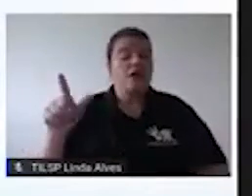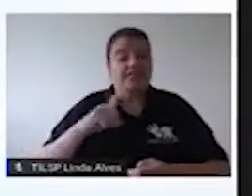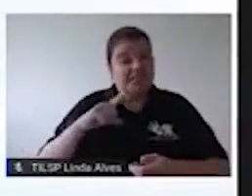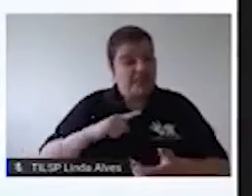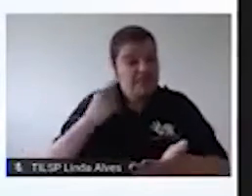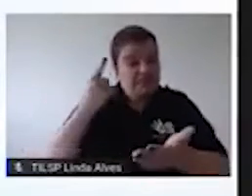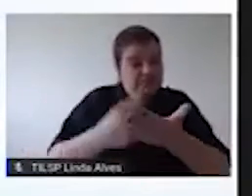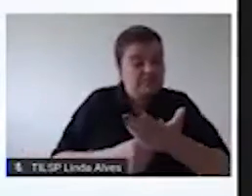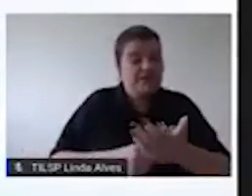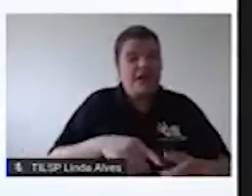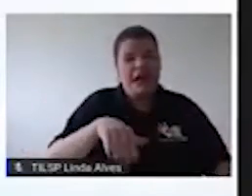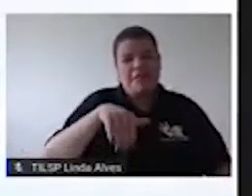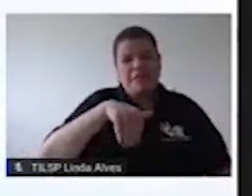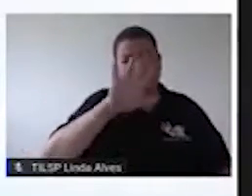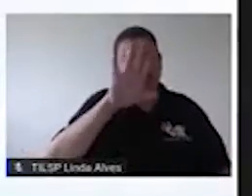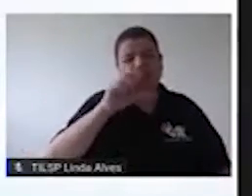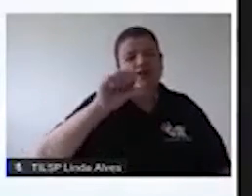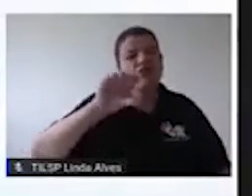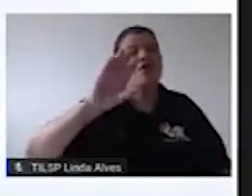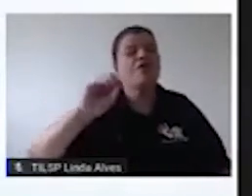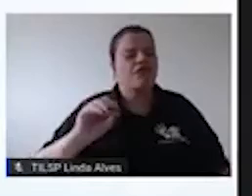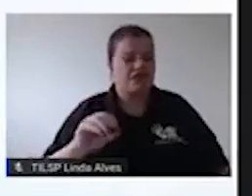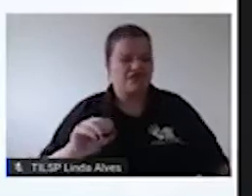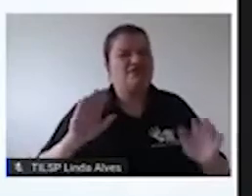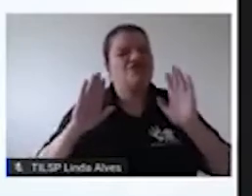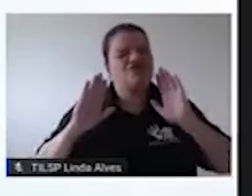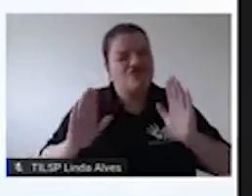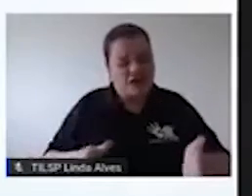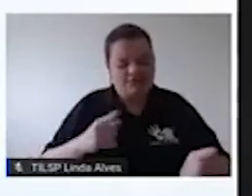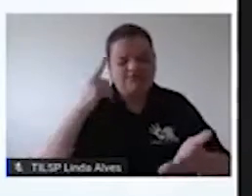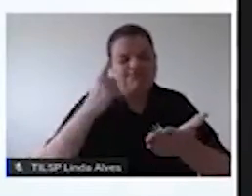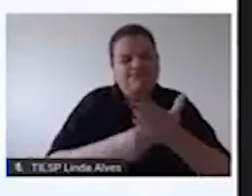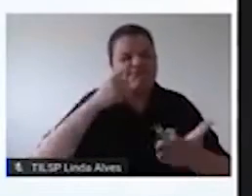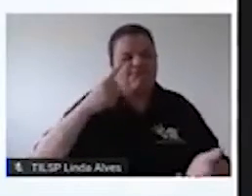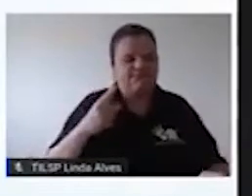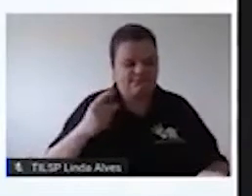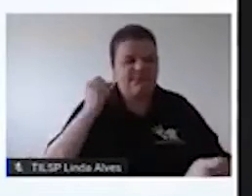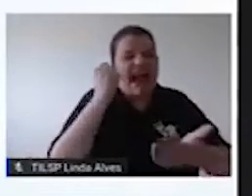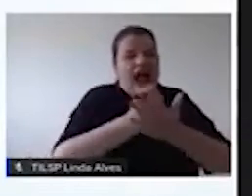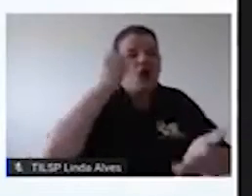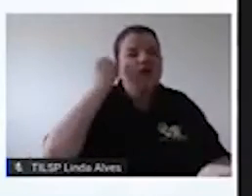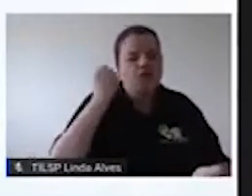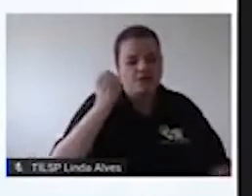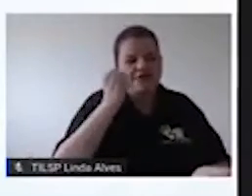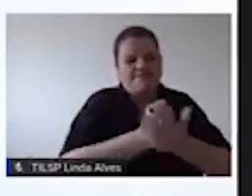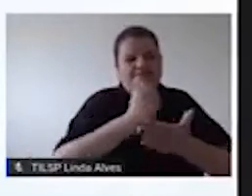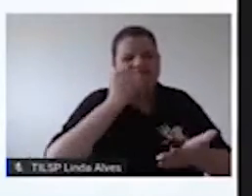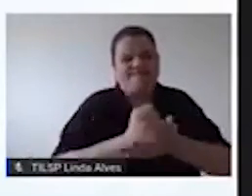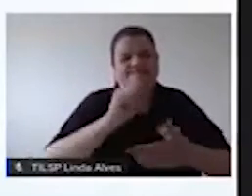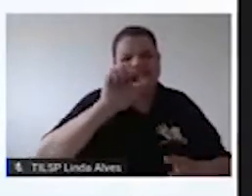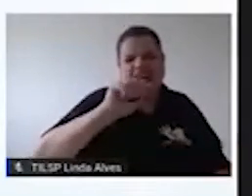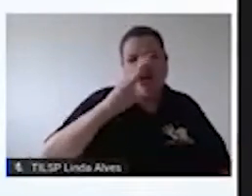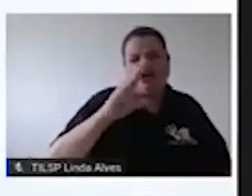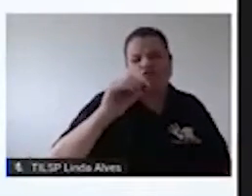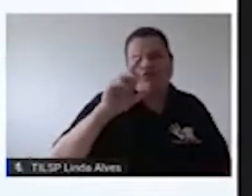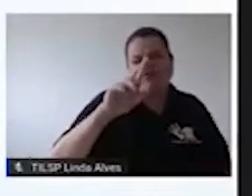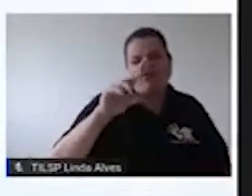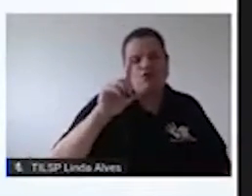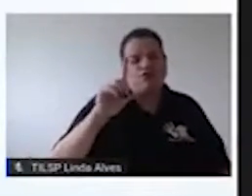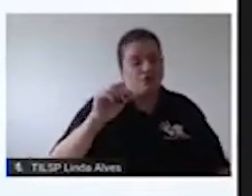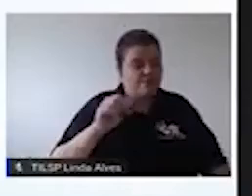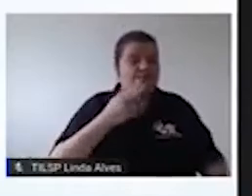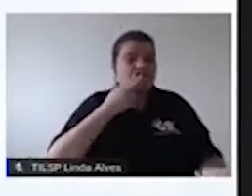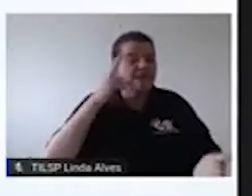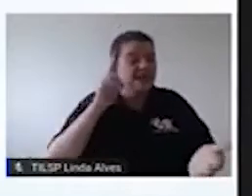acordos marcos, né, com empresas multinacionais que adotaram essa carta compromisso para